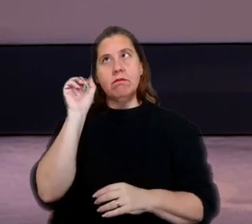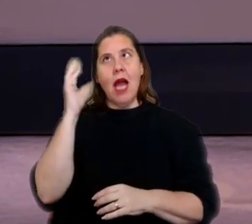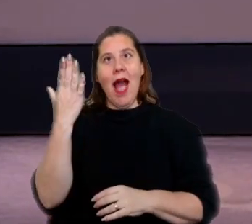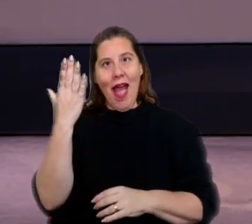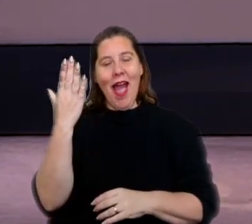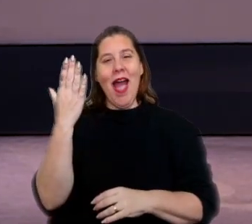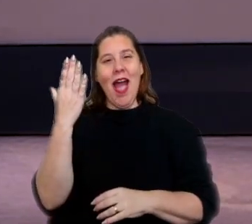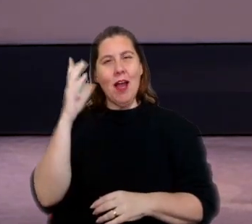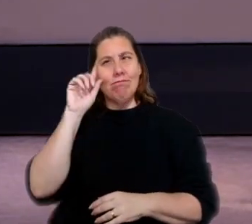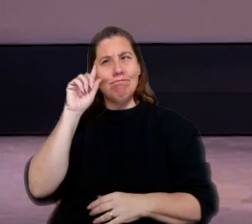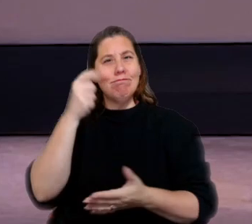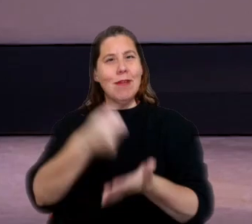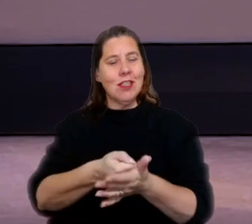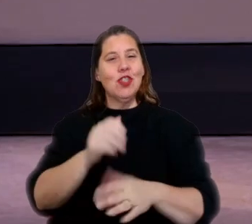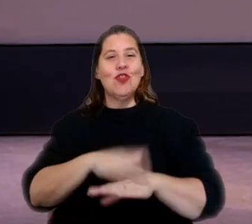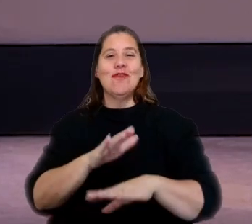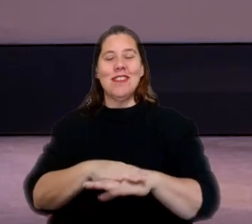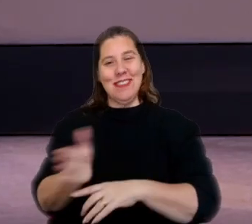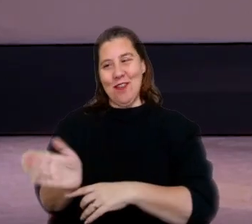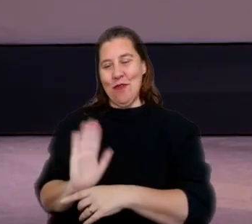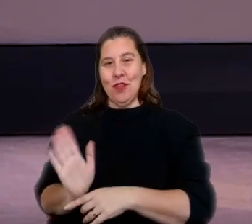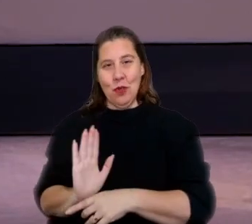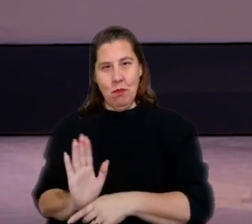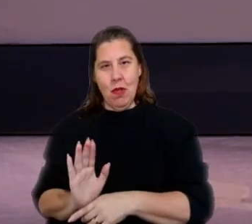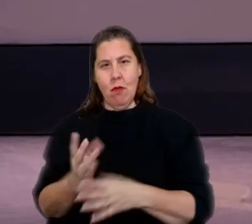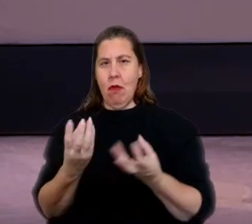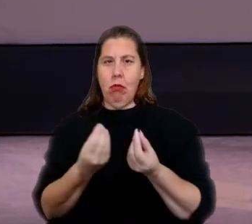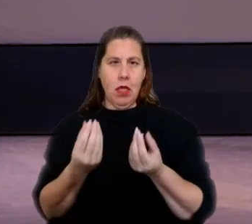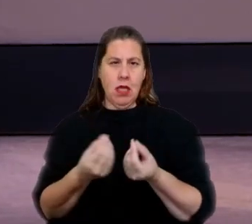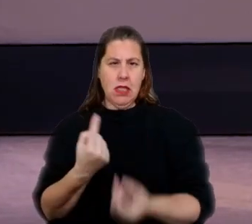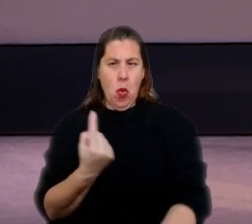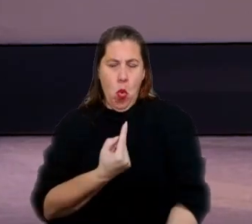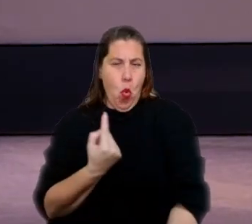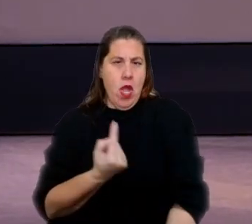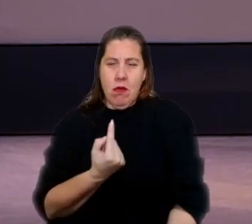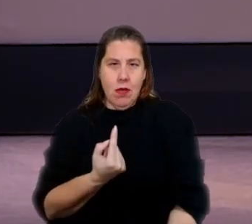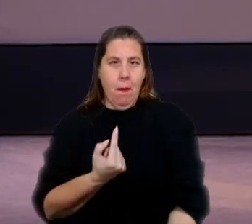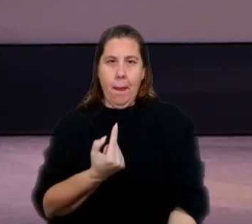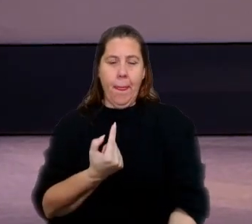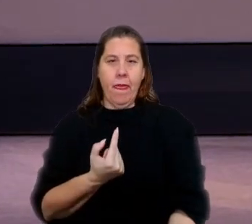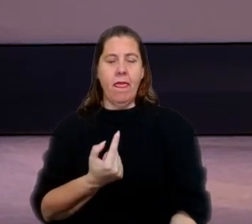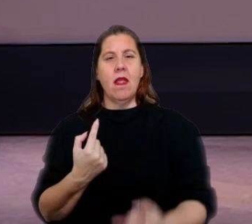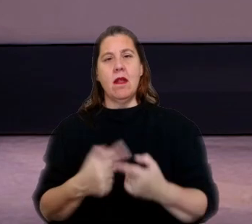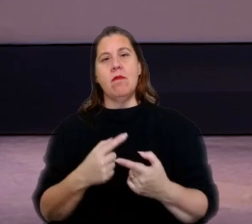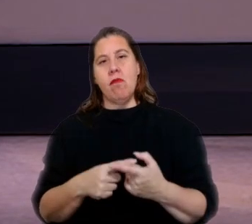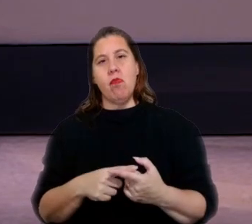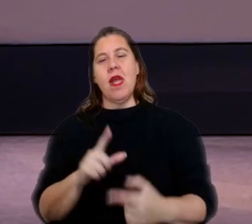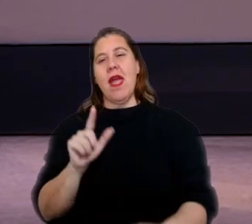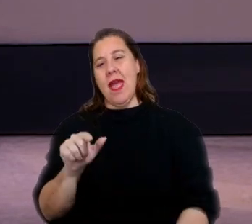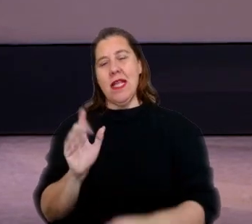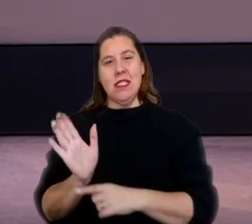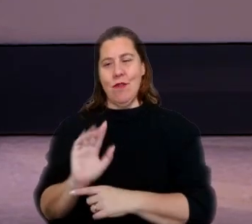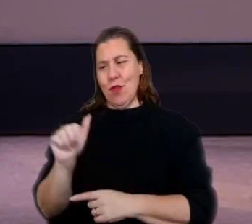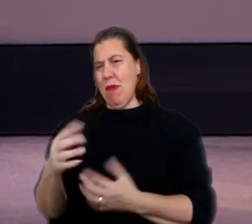cena. Eu acho que ele faz isso de forma magistral, muito, muito bem feita. Uma delicadeza ímpar, acho que até maldade botar a gente para discutir esse filme, porque